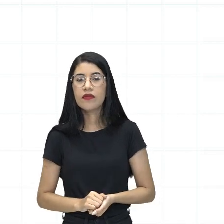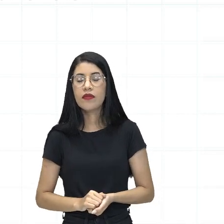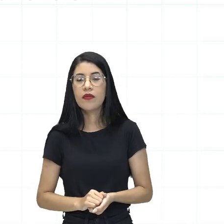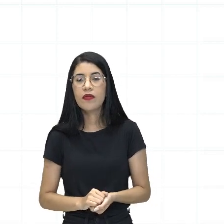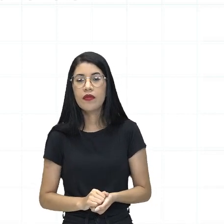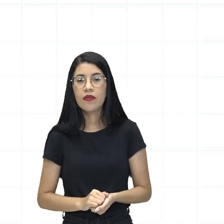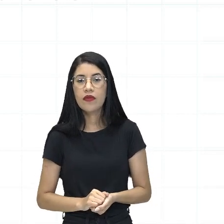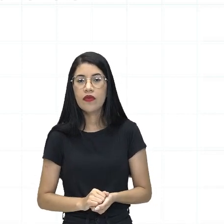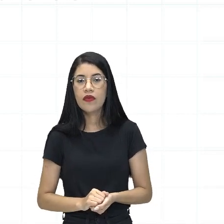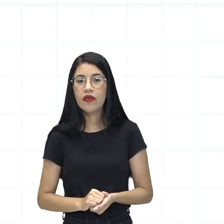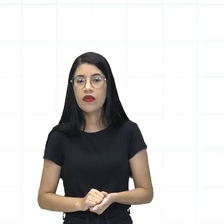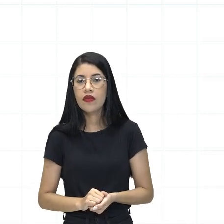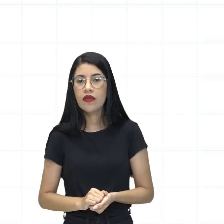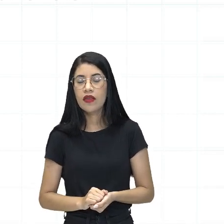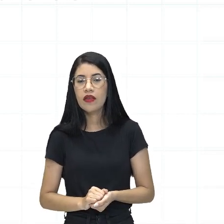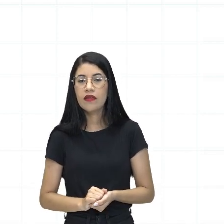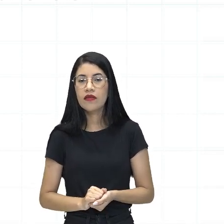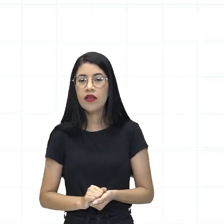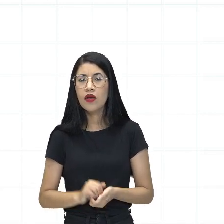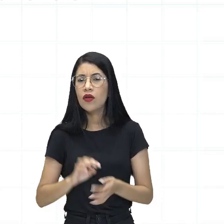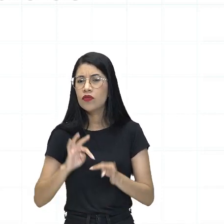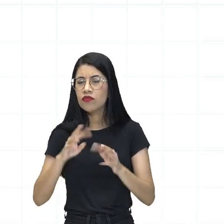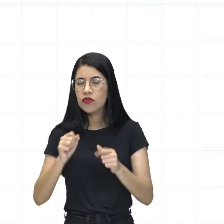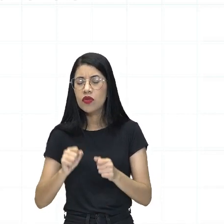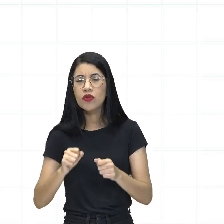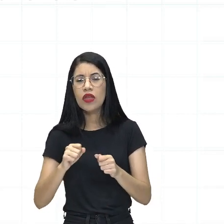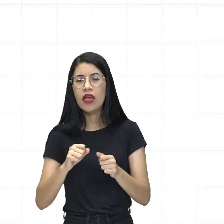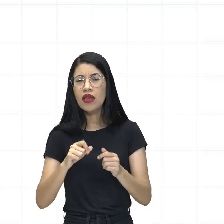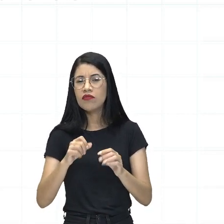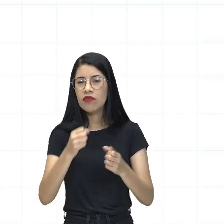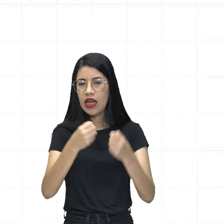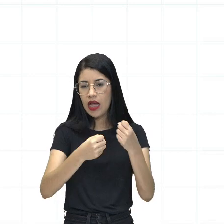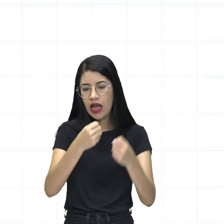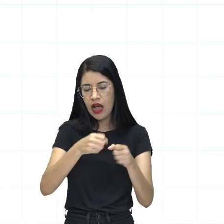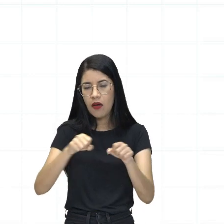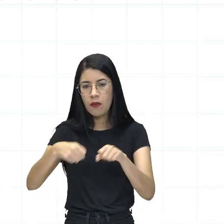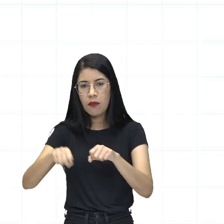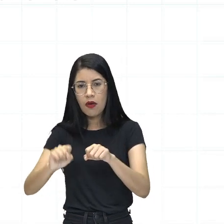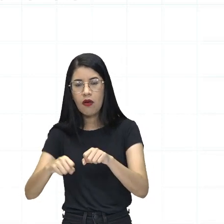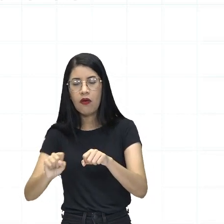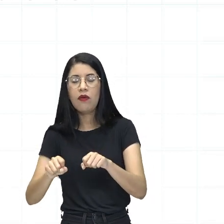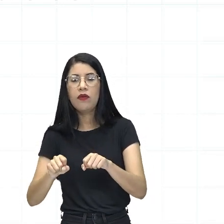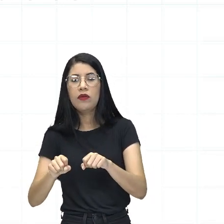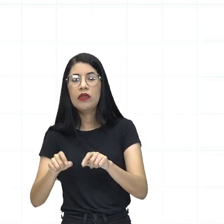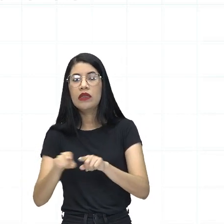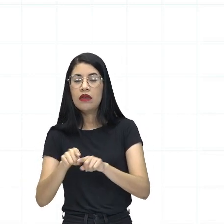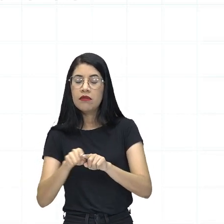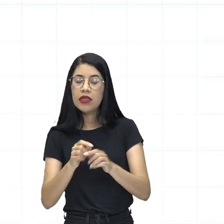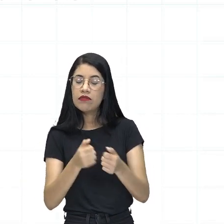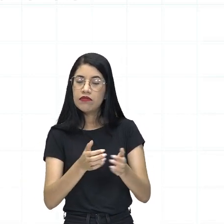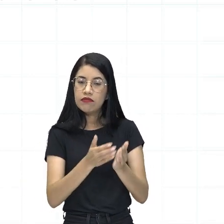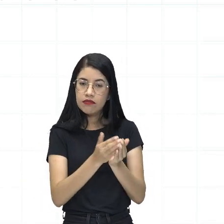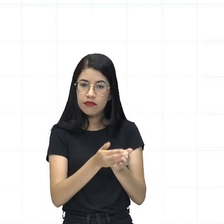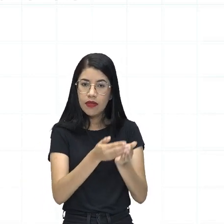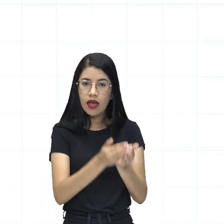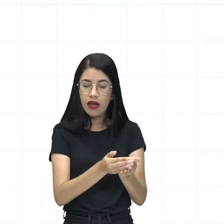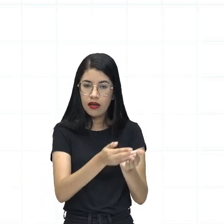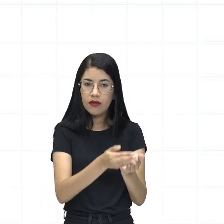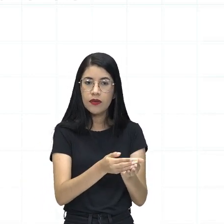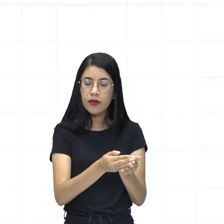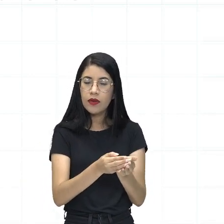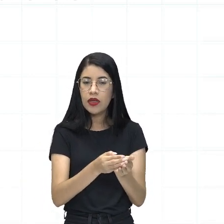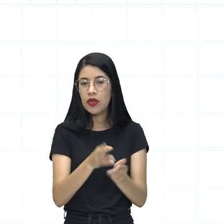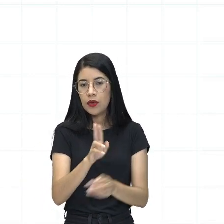Todos os tipos de automóveis e também motos e motores utilizados nas embarcações, aí, voadeiras